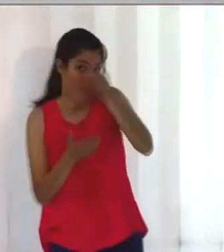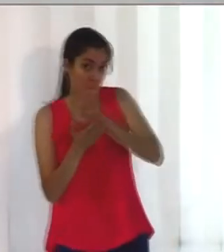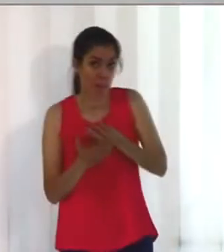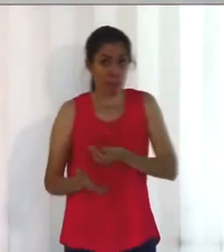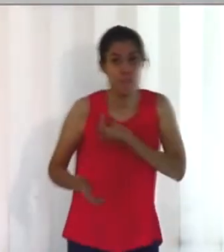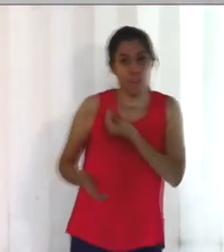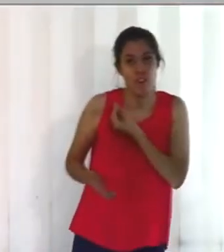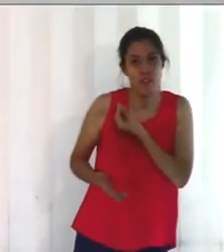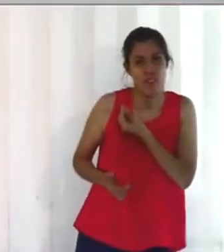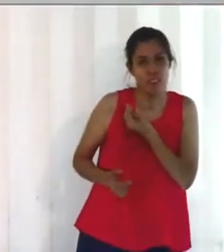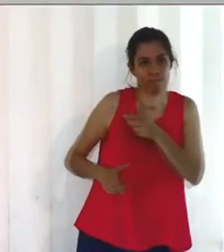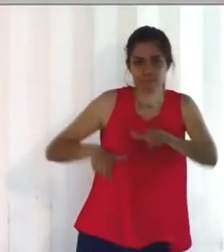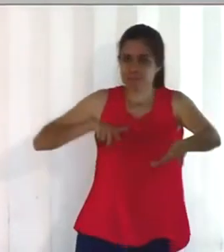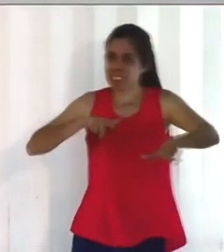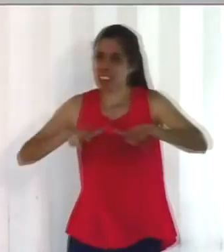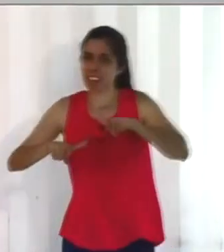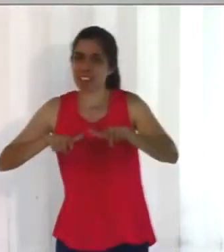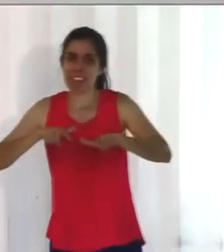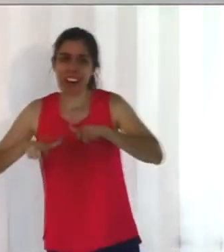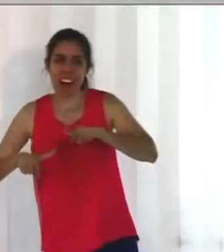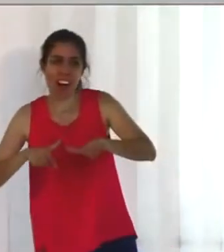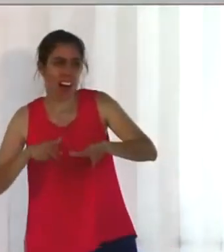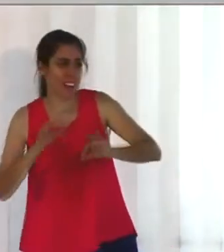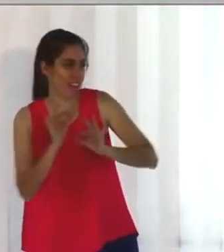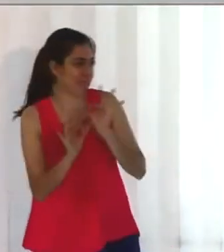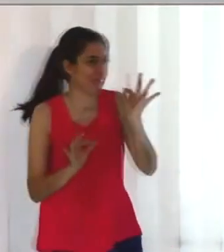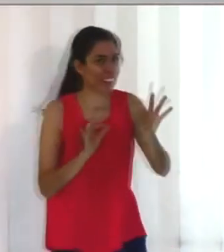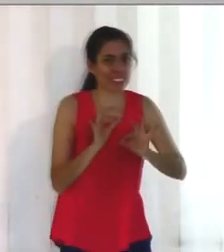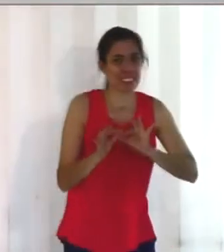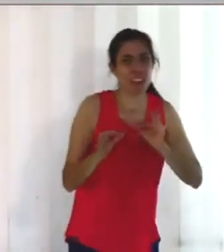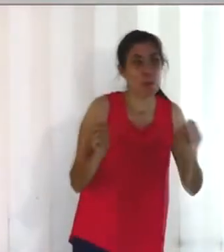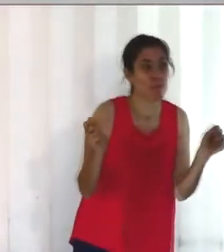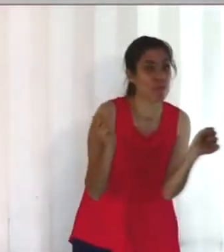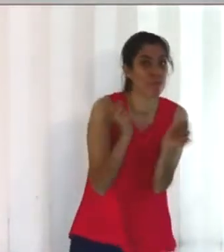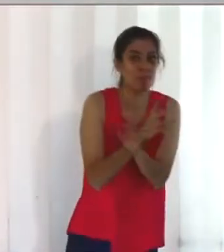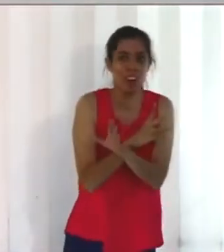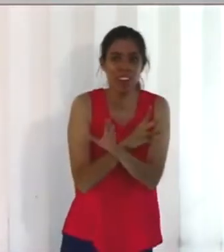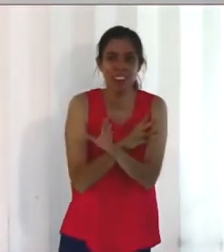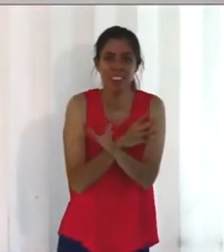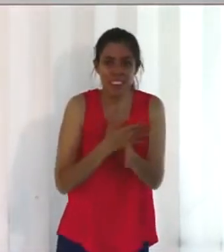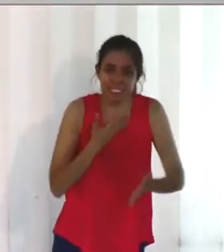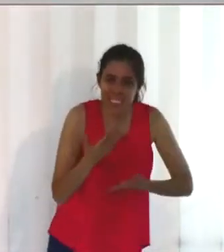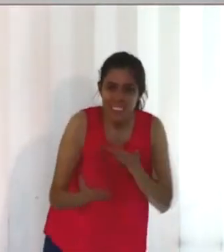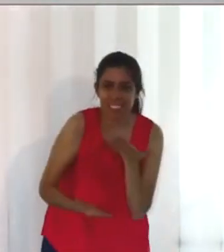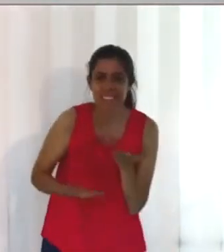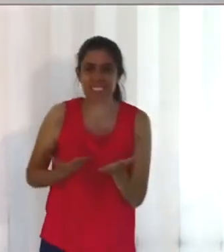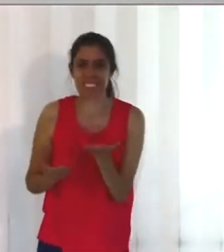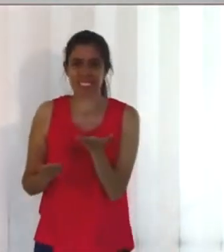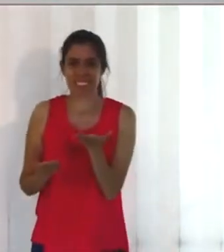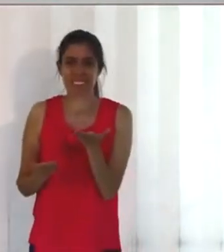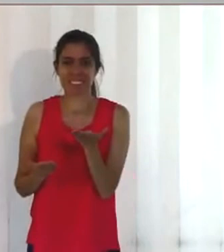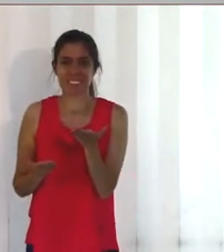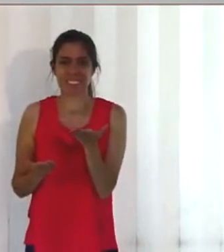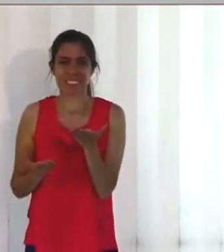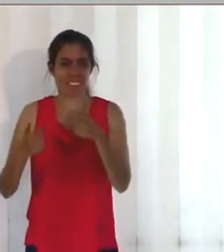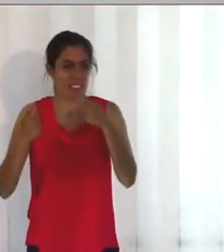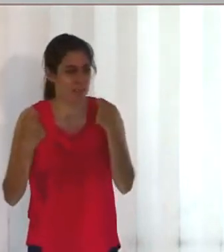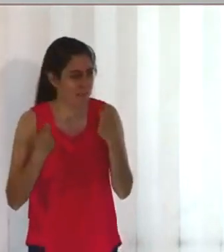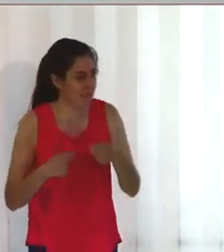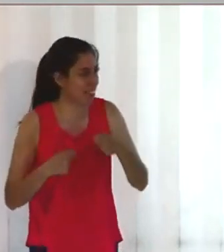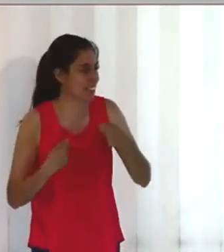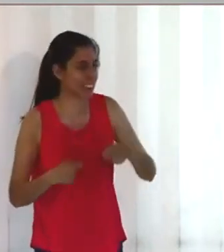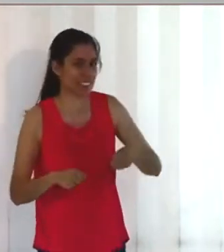é uma fé ativa, é uma fé de ação, que é de onde a palavra ativa está conectada. A fé precisa ser uma